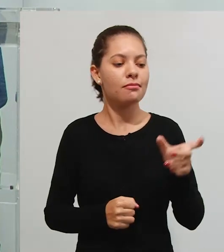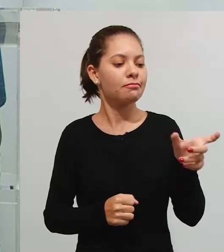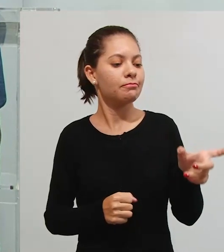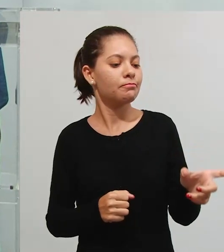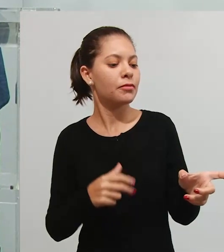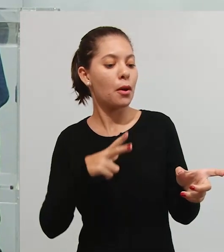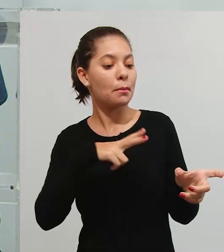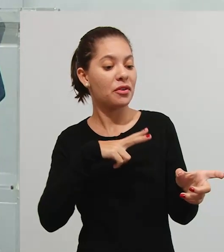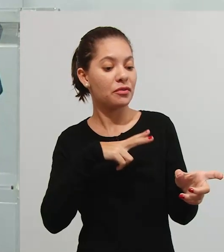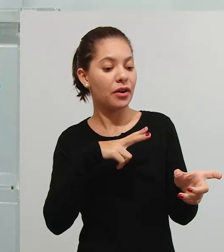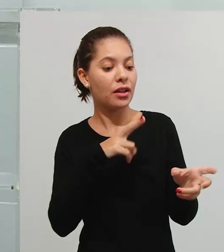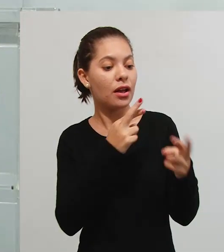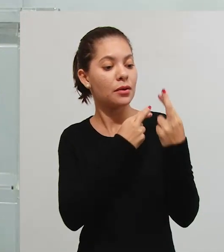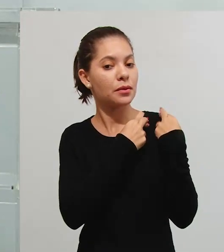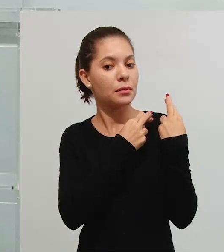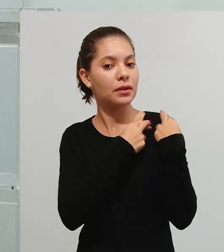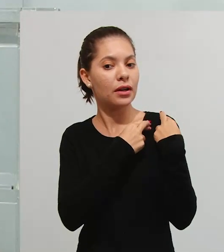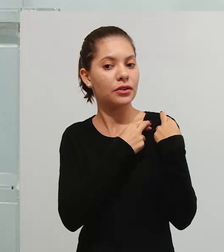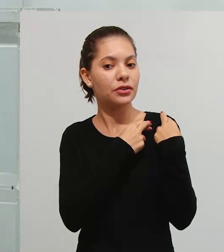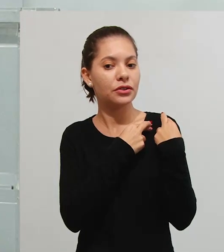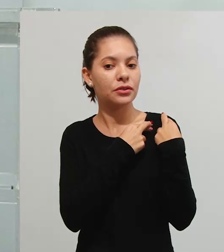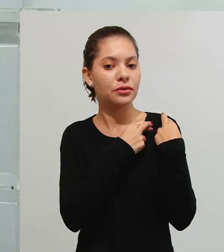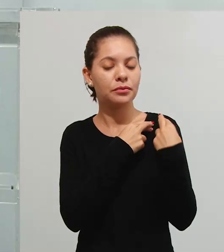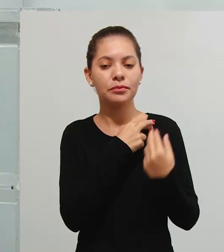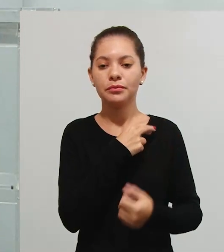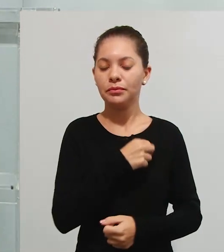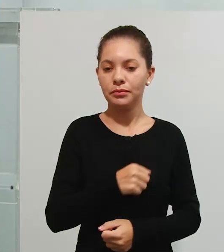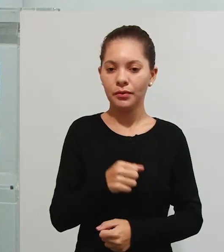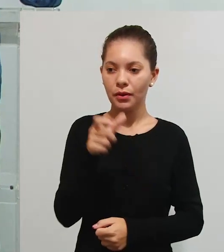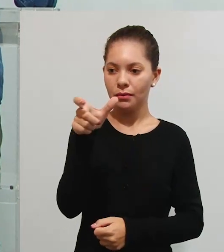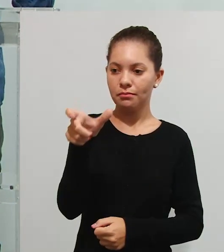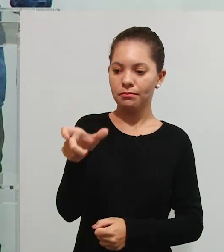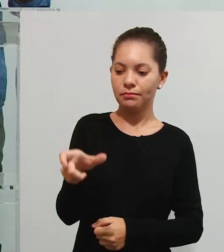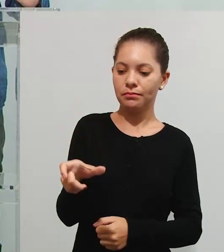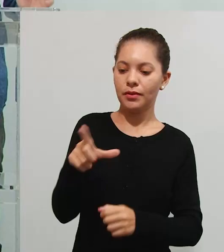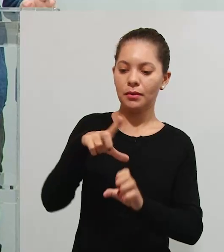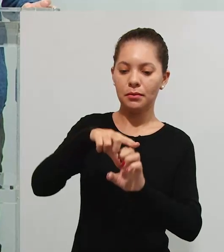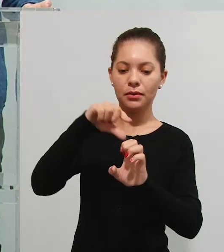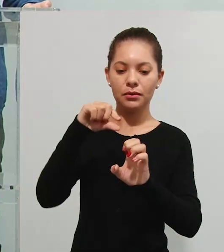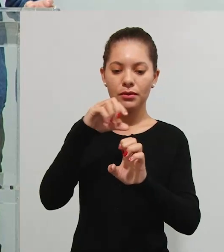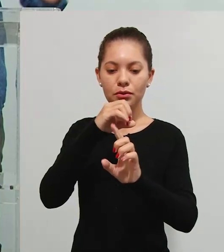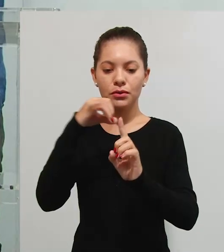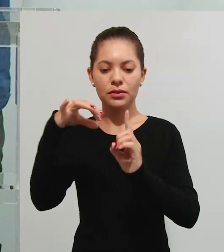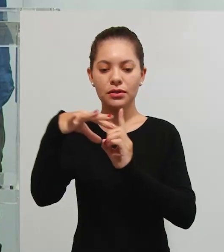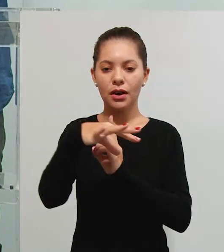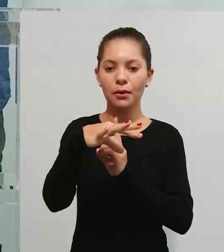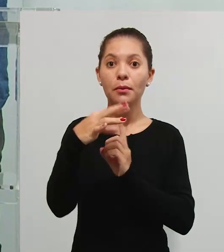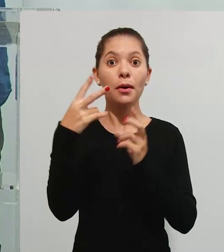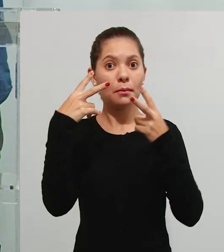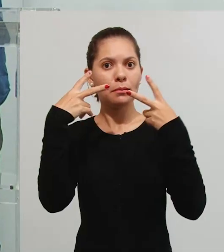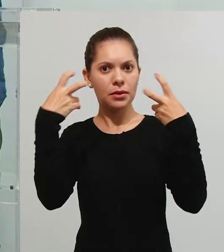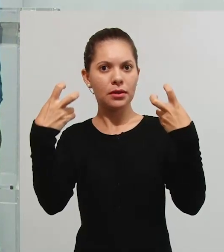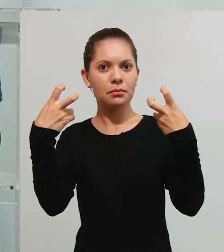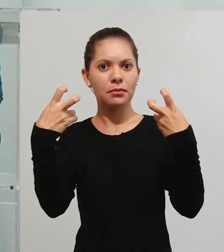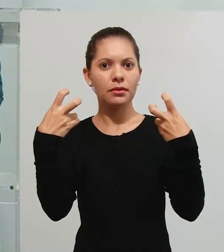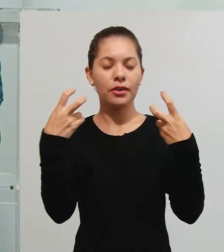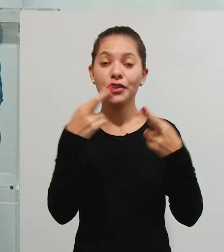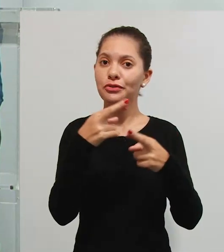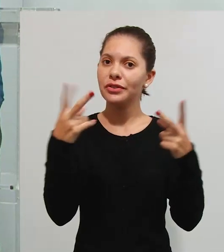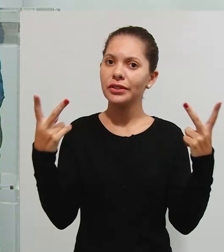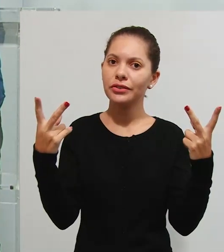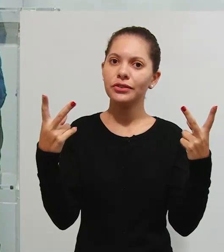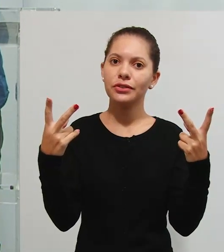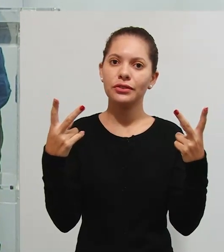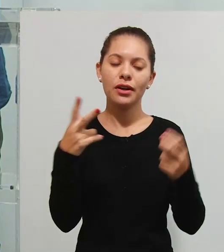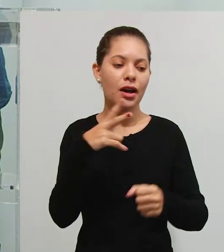privada com a sua responsabilidade empresarial e um empreendedorismo social. Perceba que são informações diferentes,